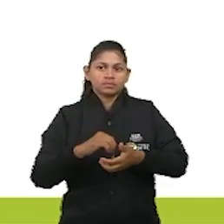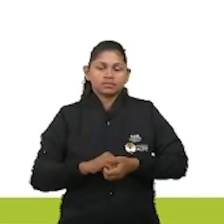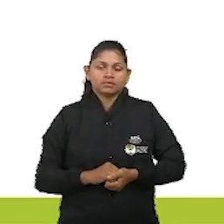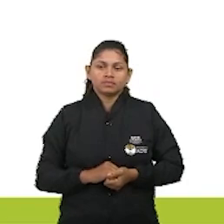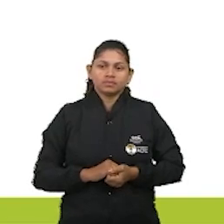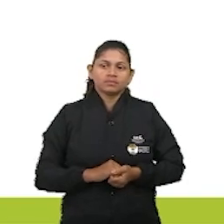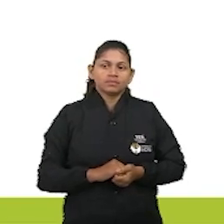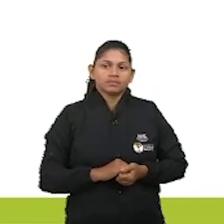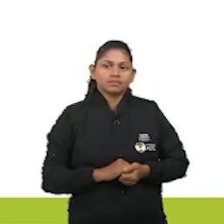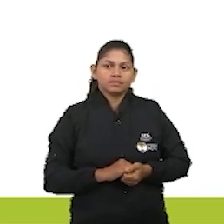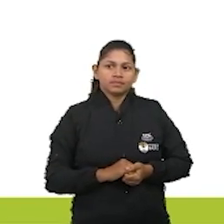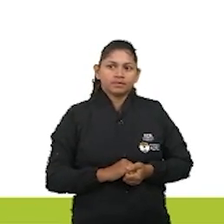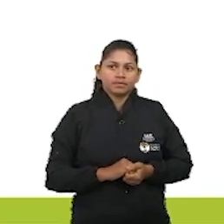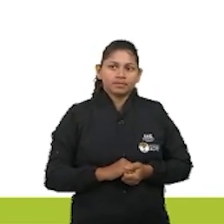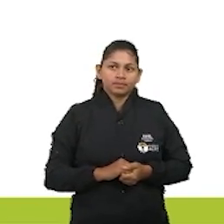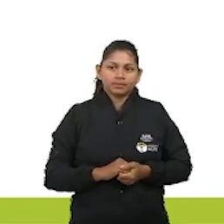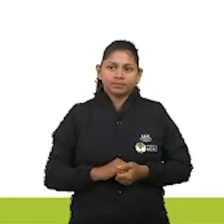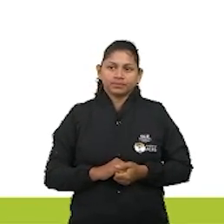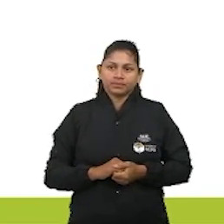Aí, olha só.